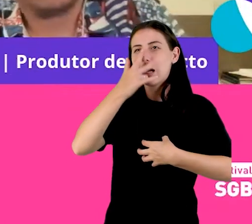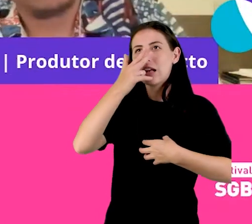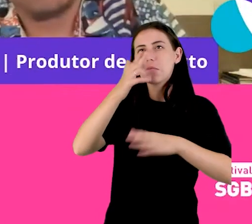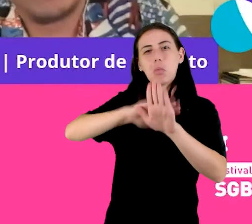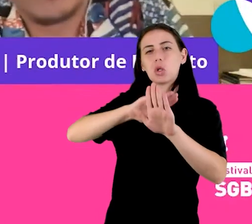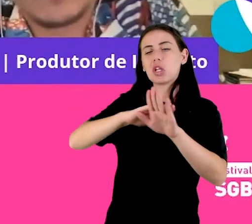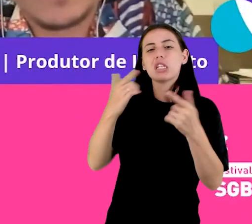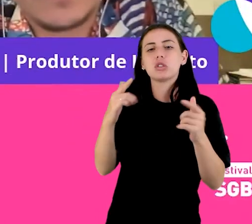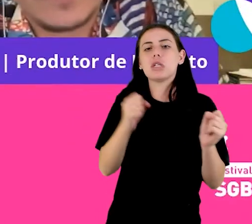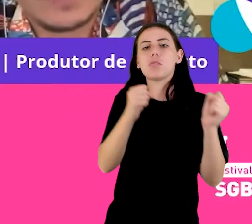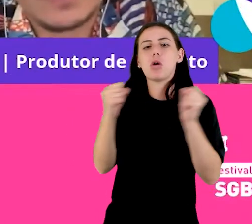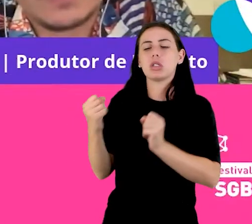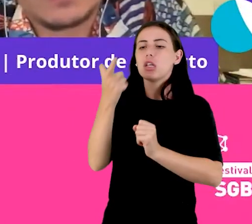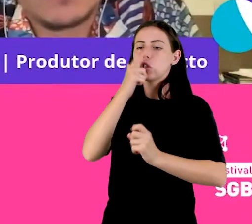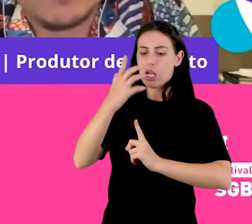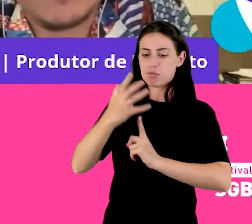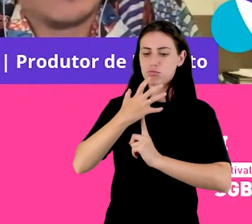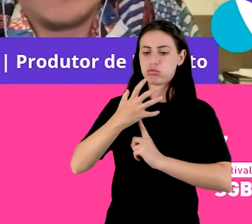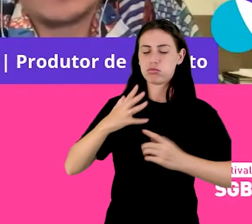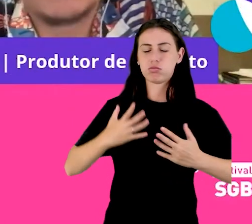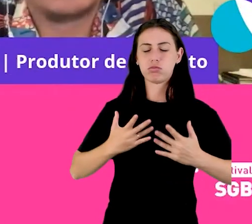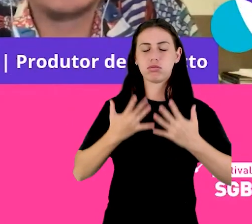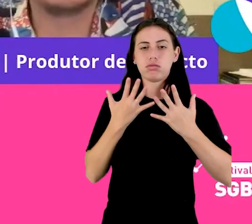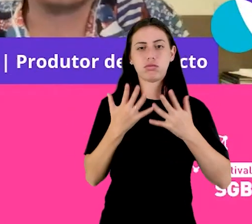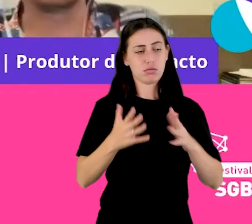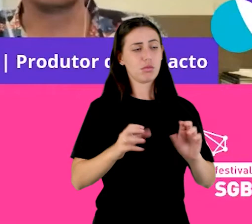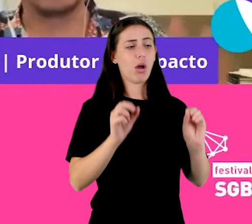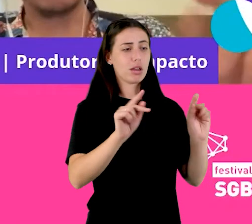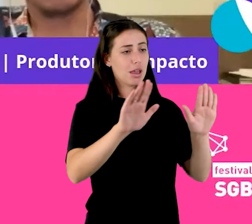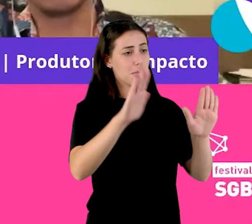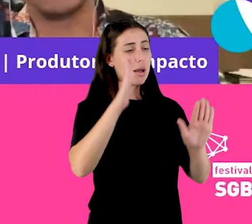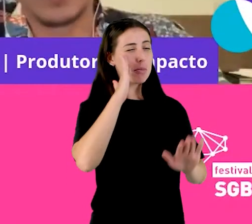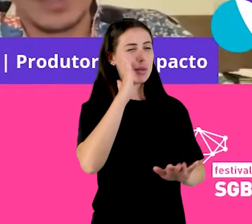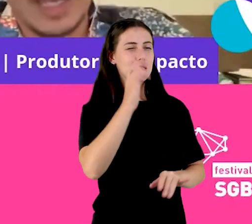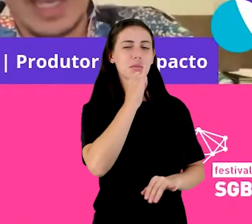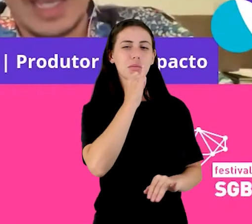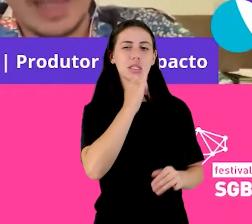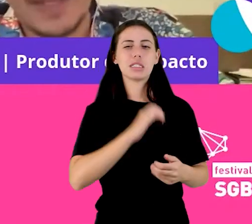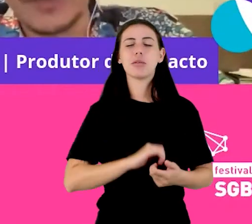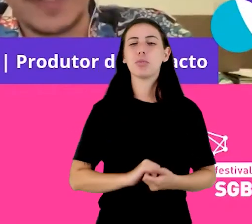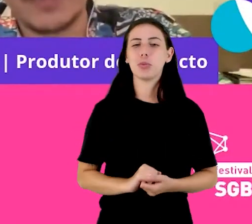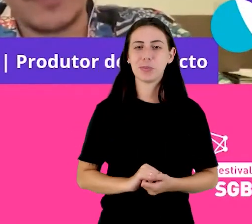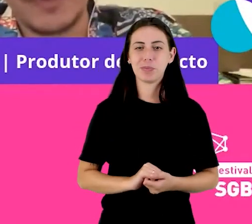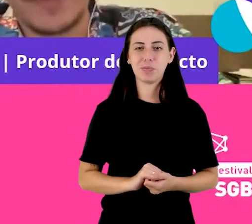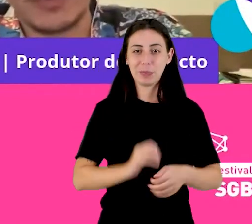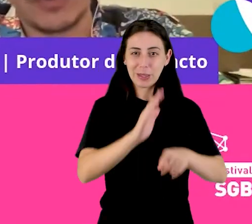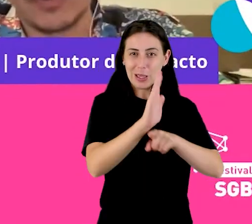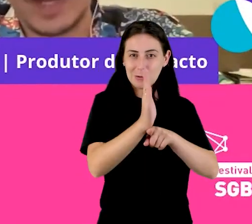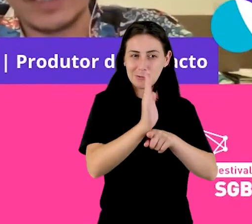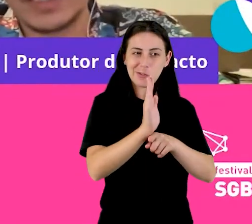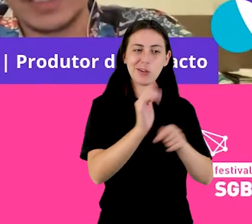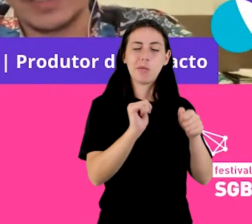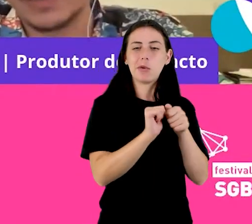potência de te impactar internamente, vamos dizer assim. De repente, mas pensa numa escala menor. De repente, um filme